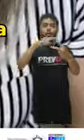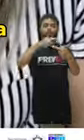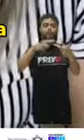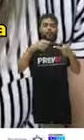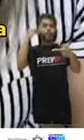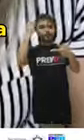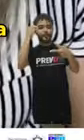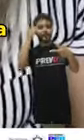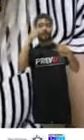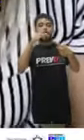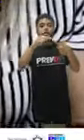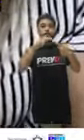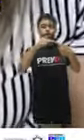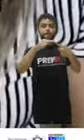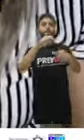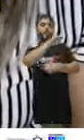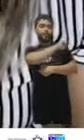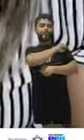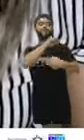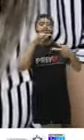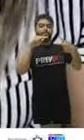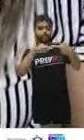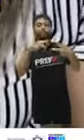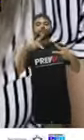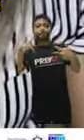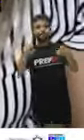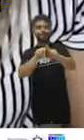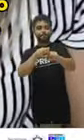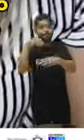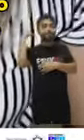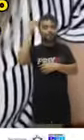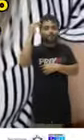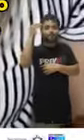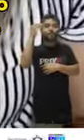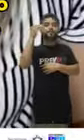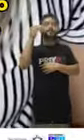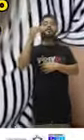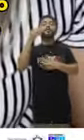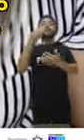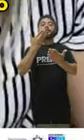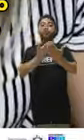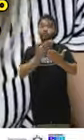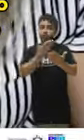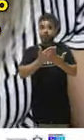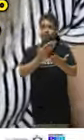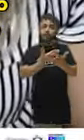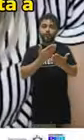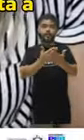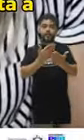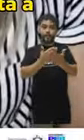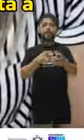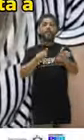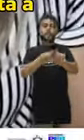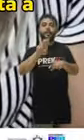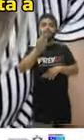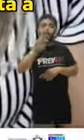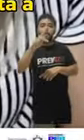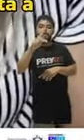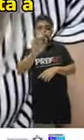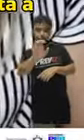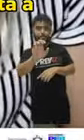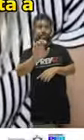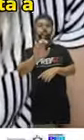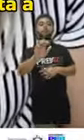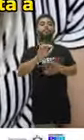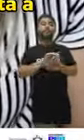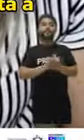entrar na universidade pública, fui estudante da UPE, Universidade, né, de Pernambuco, no campus Mata Norte. E sou incrivelmente